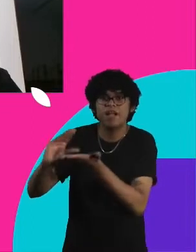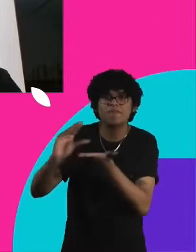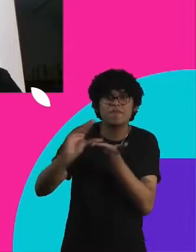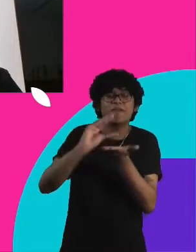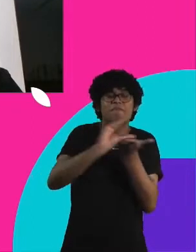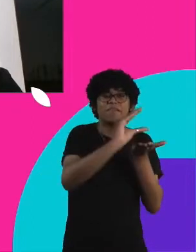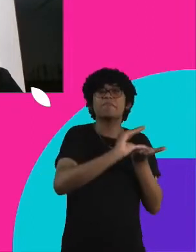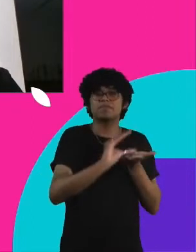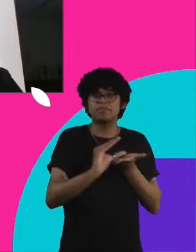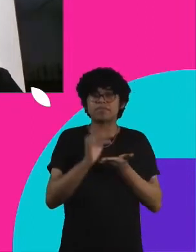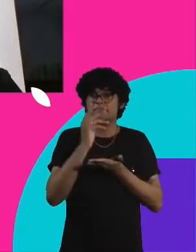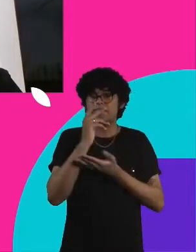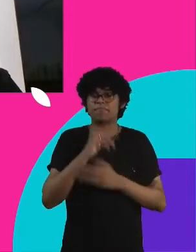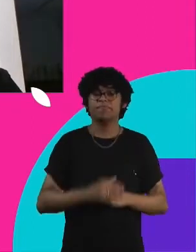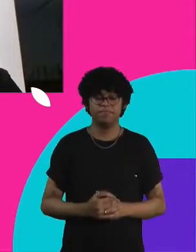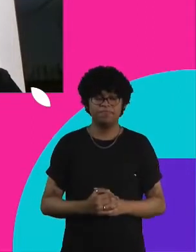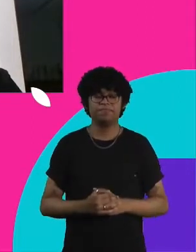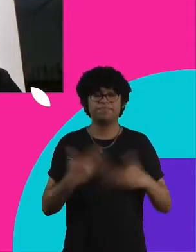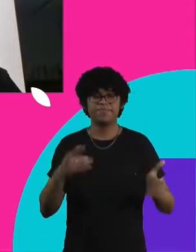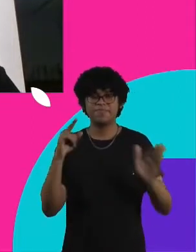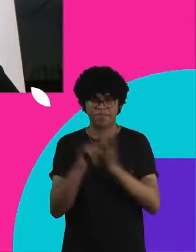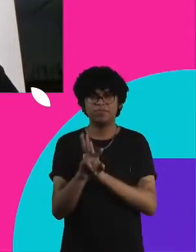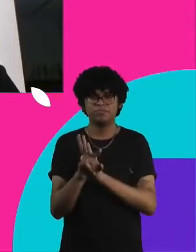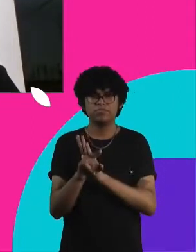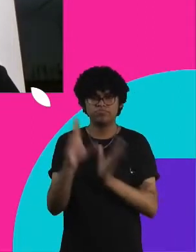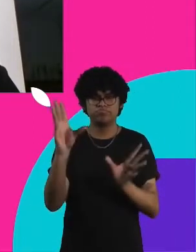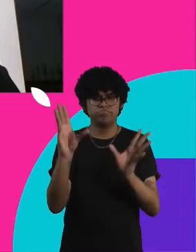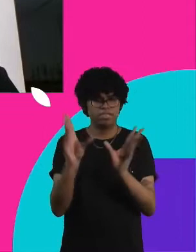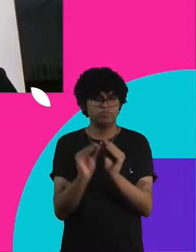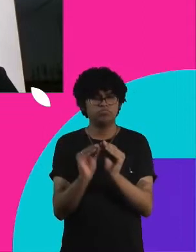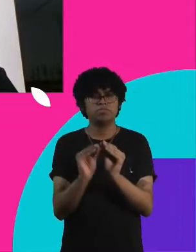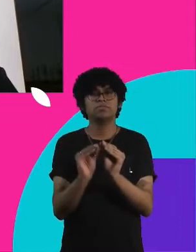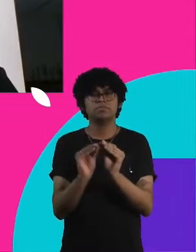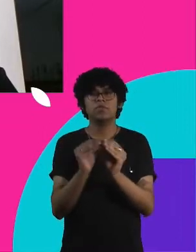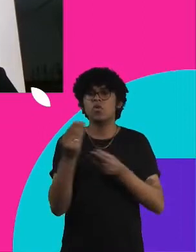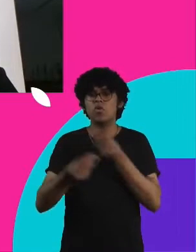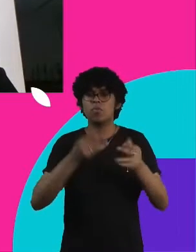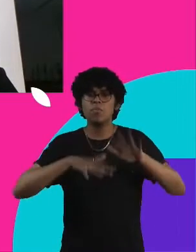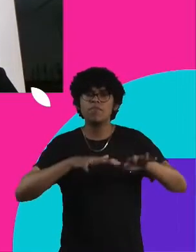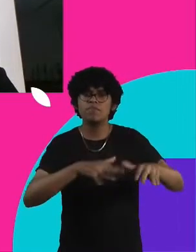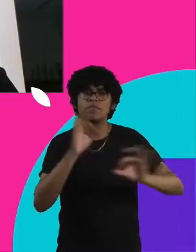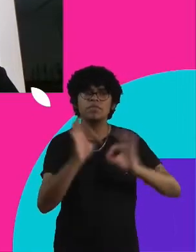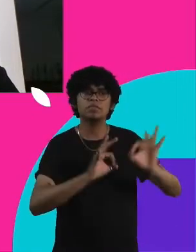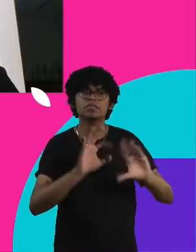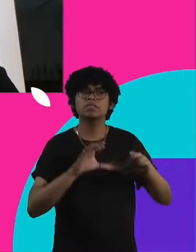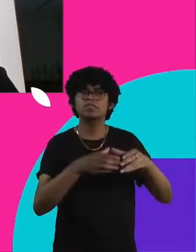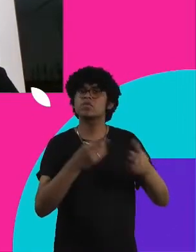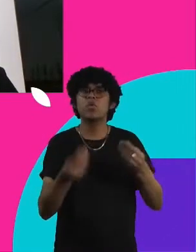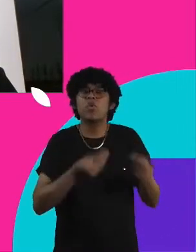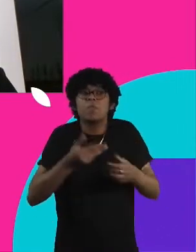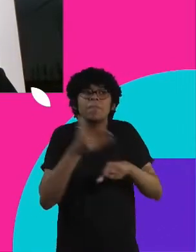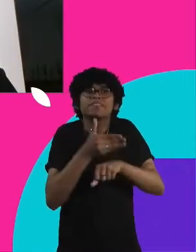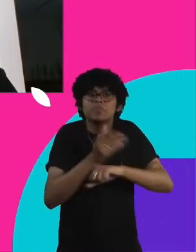te perguntar como funciona, brevemente, né, o movimento, como vocês se organizam e como é possível fazer parte.